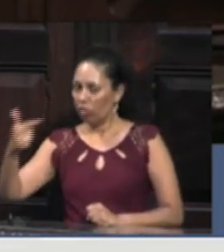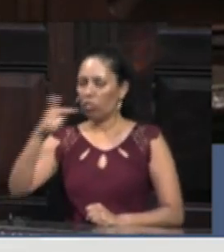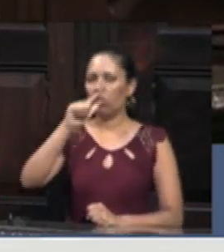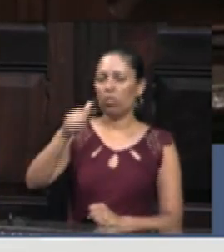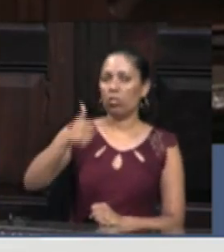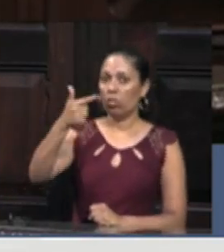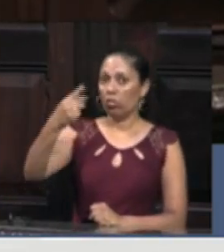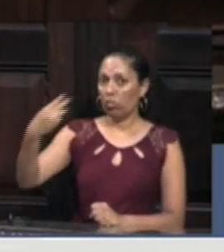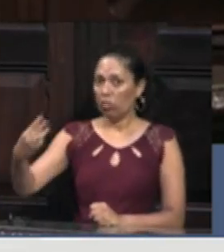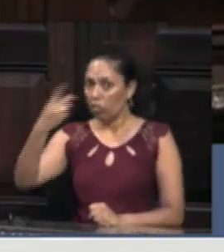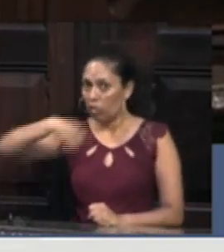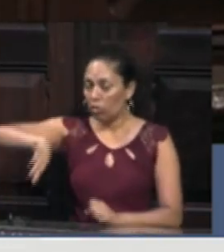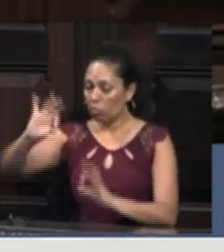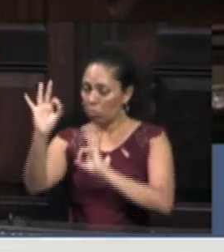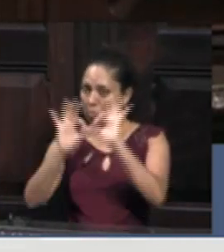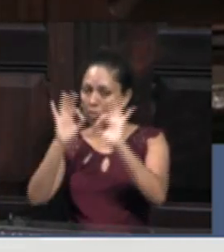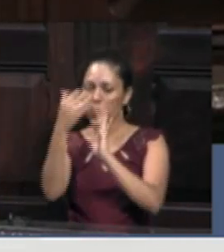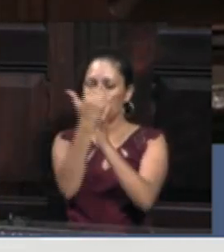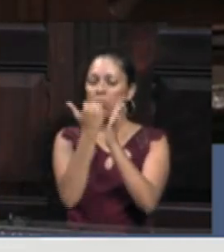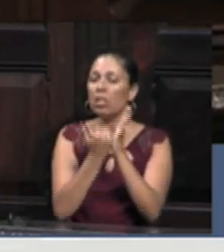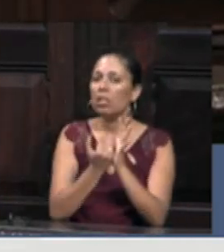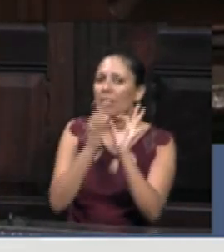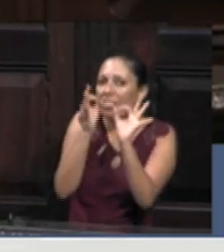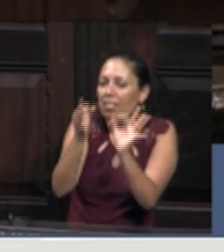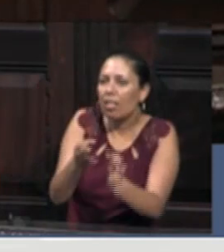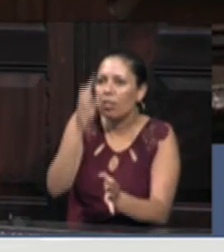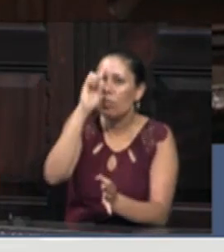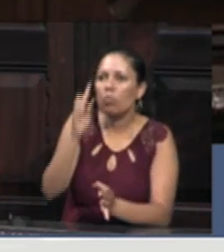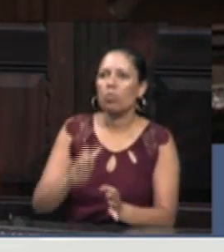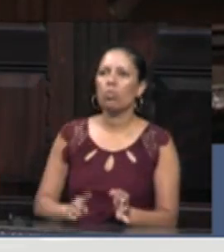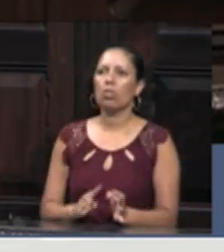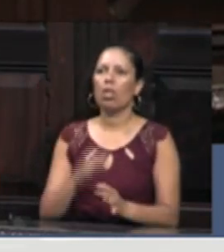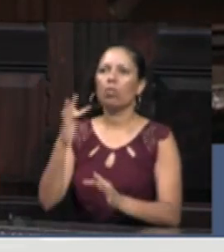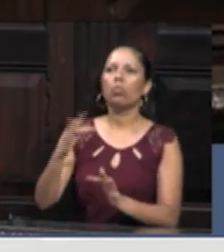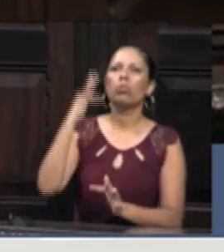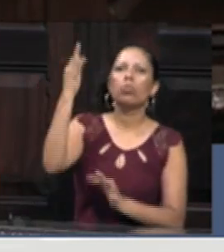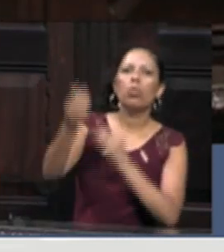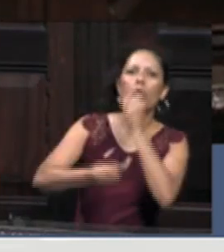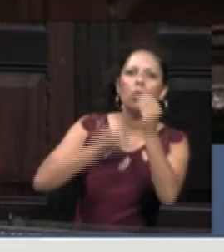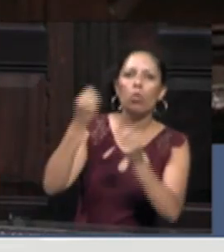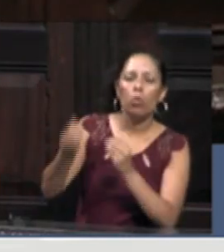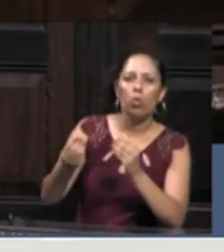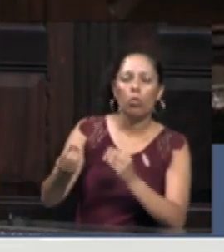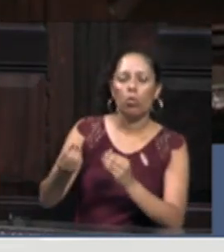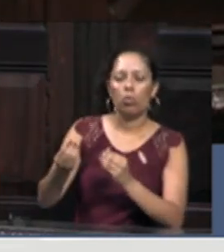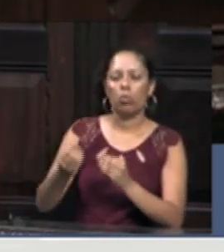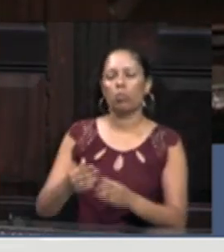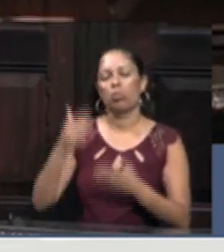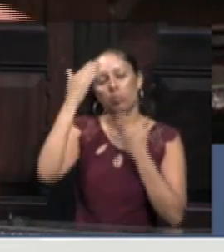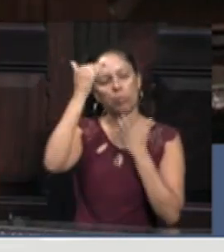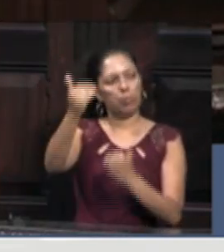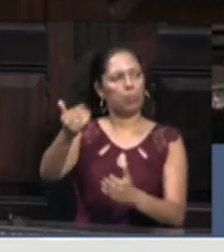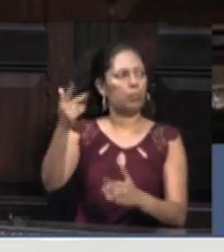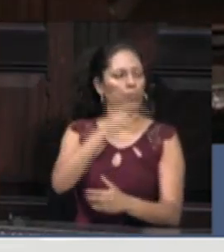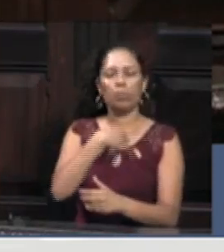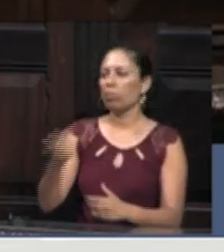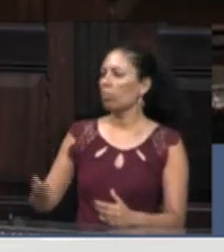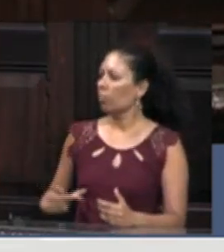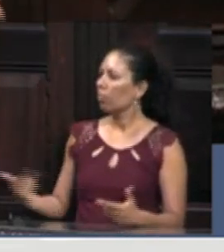2023. E aí teremos condições de analisá-lo em melhor profundidade. Muito obrigado, senhor presidente.